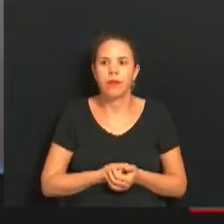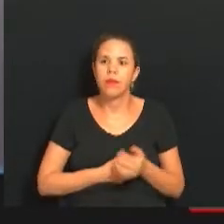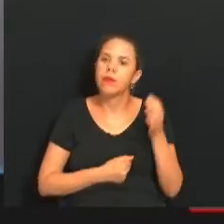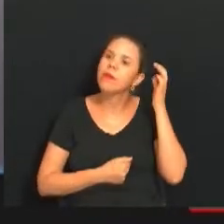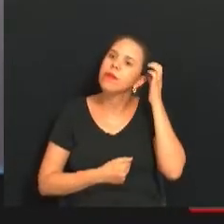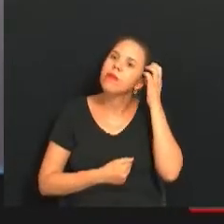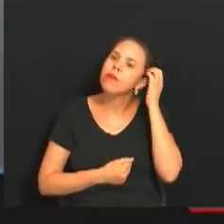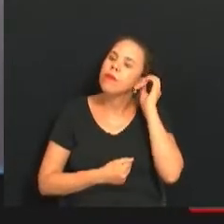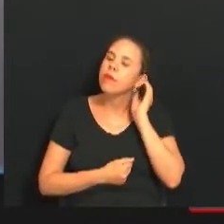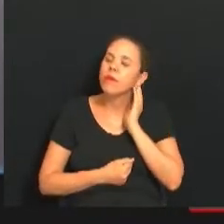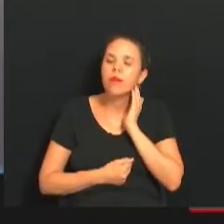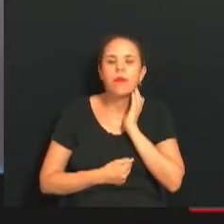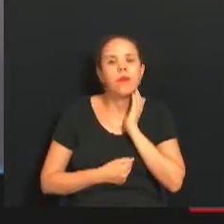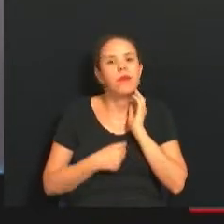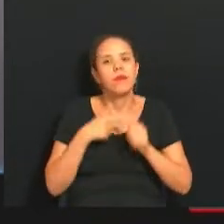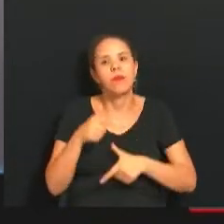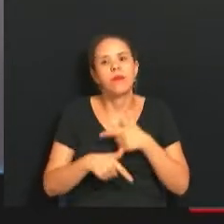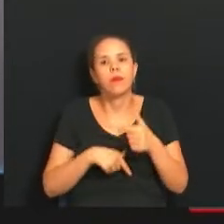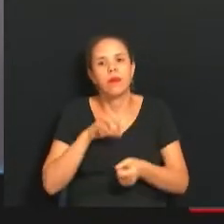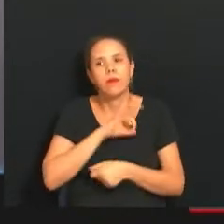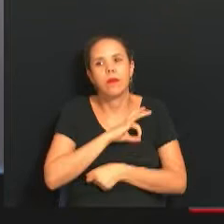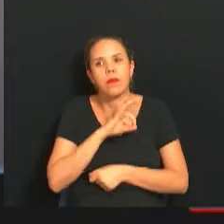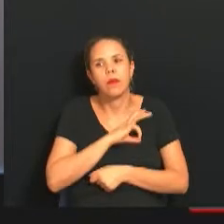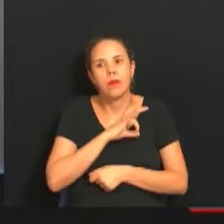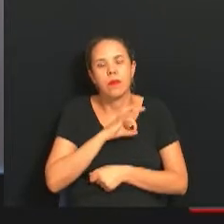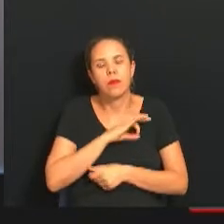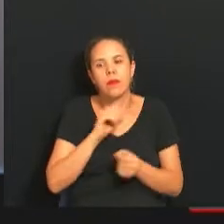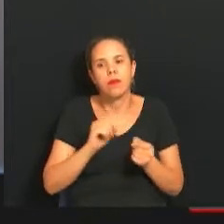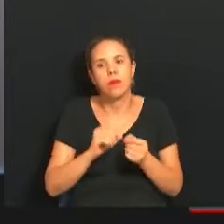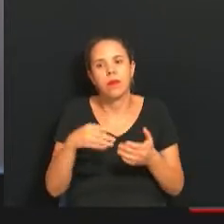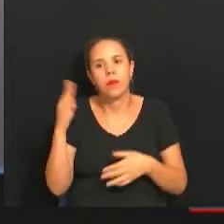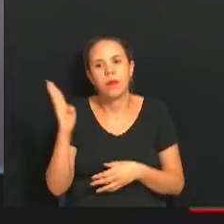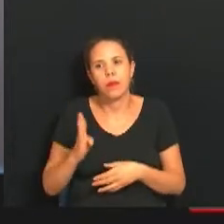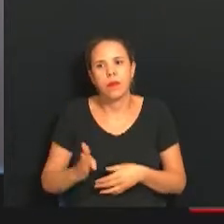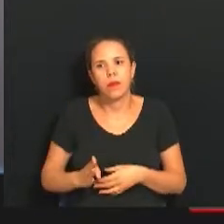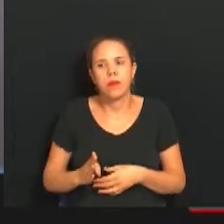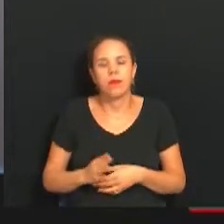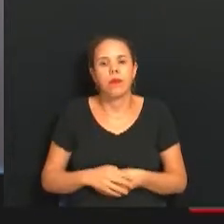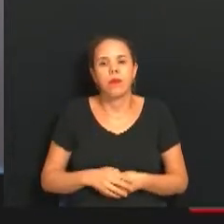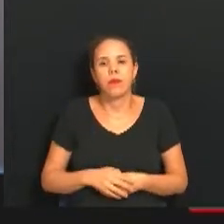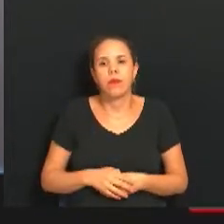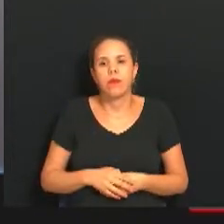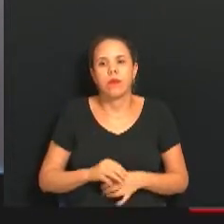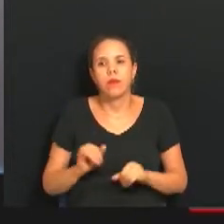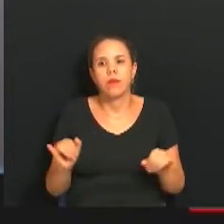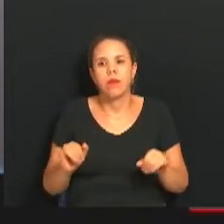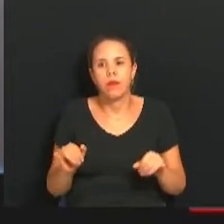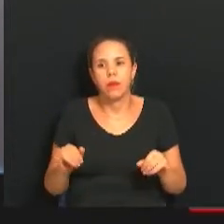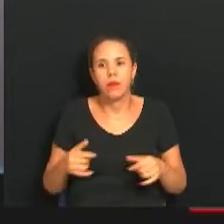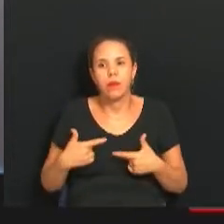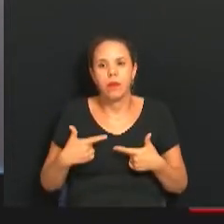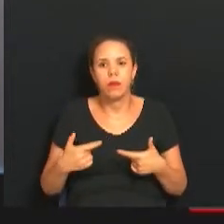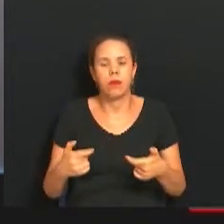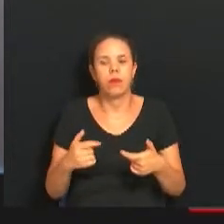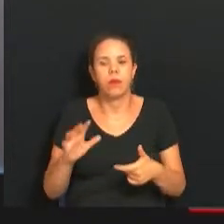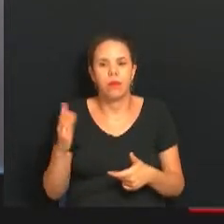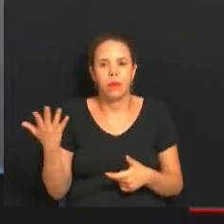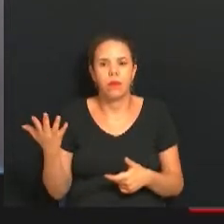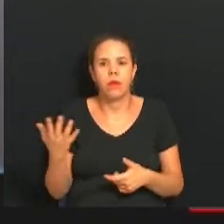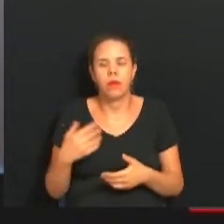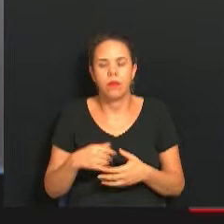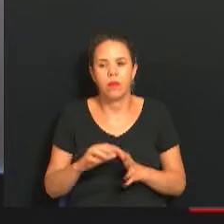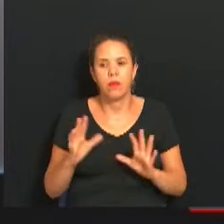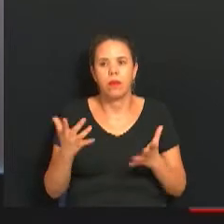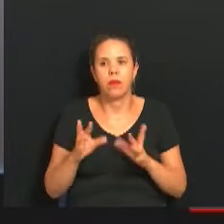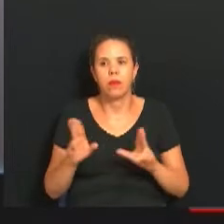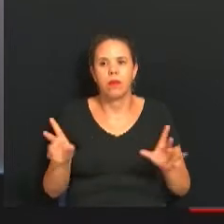essa operação militar que está sendo realizada no Brasil, como eles chamam, né, essa invasão, essa guerra que está acontecendo por lá. Qual que é a grande